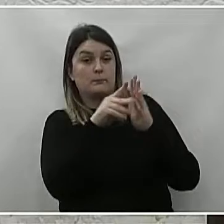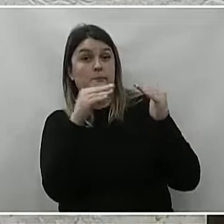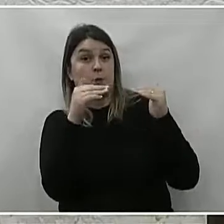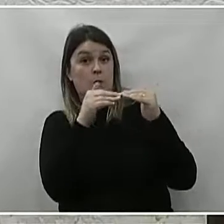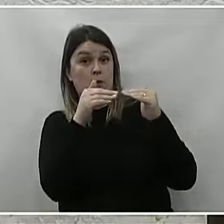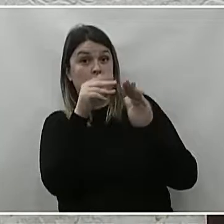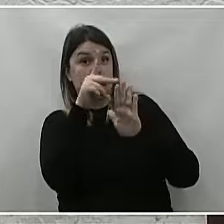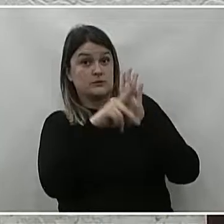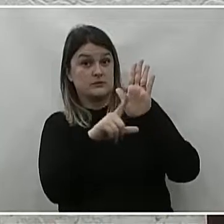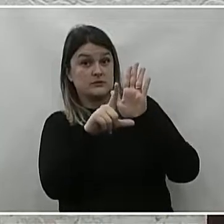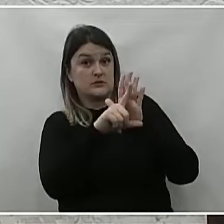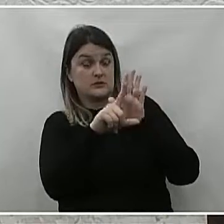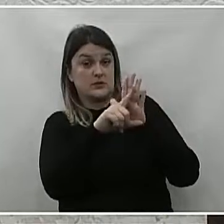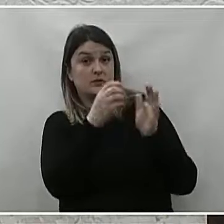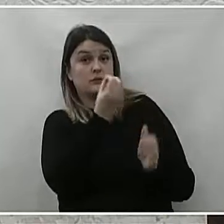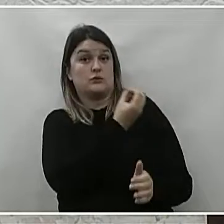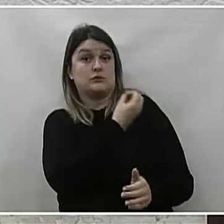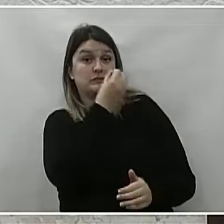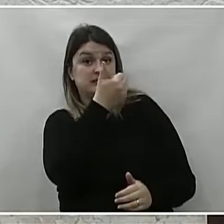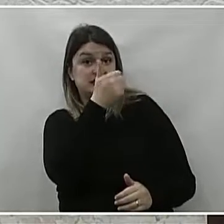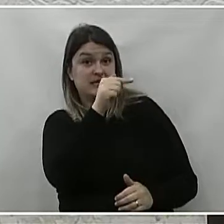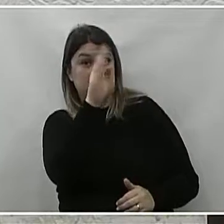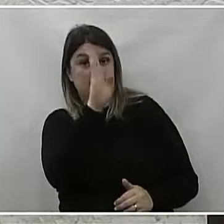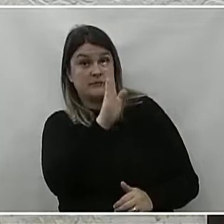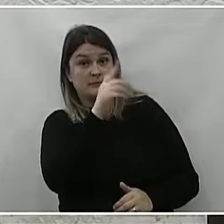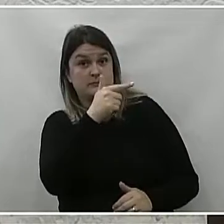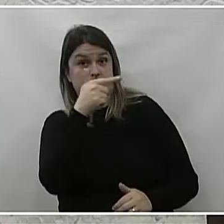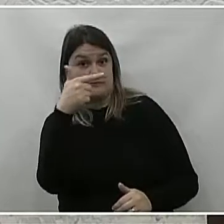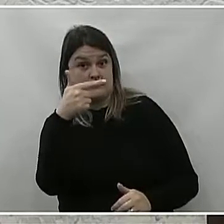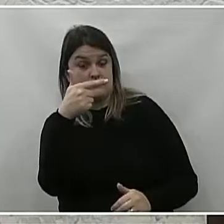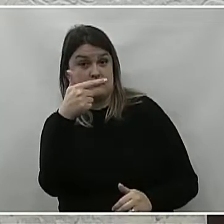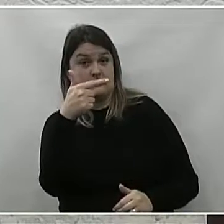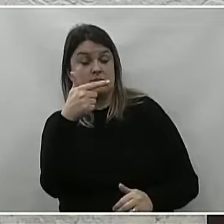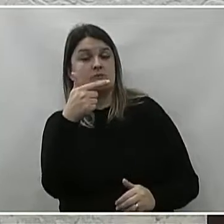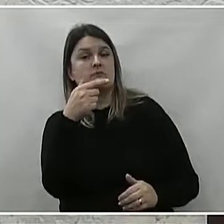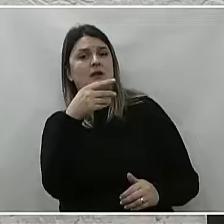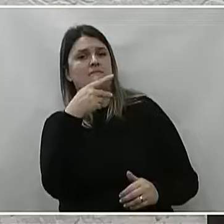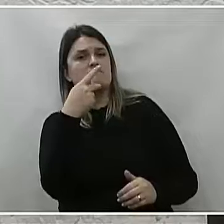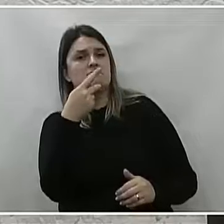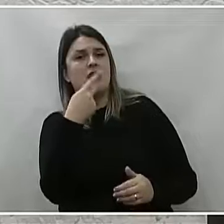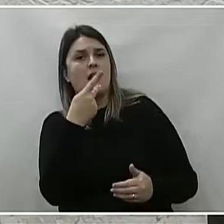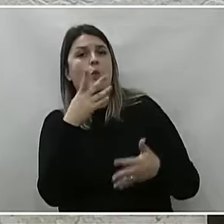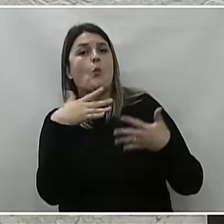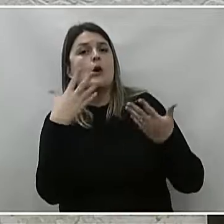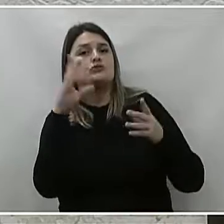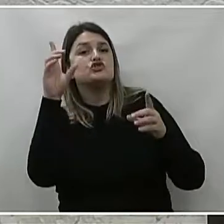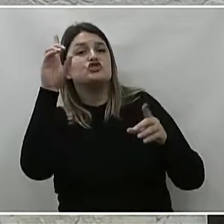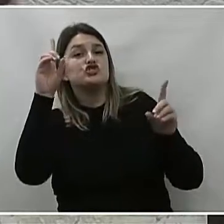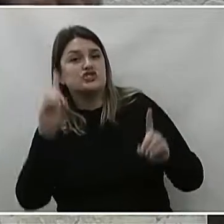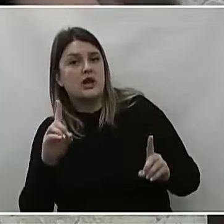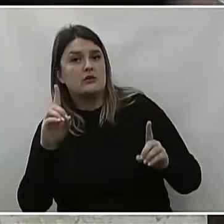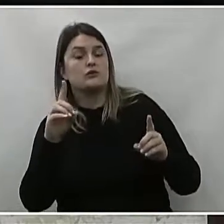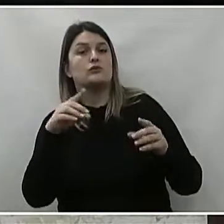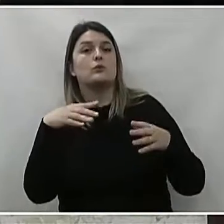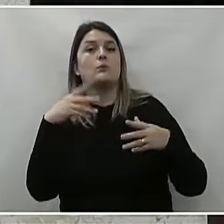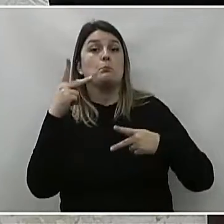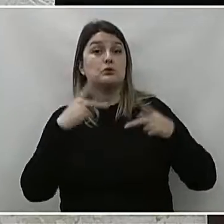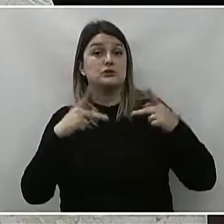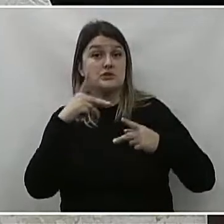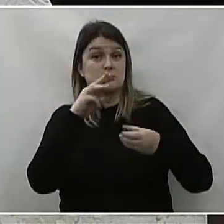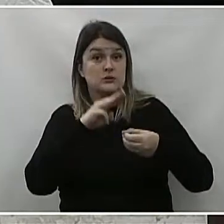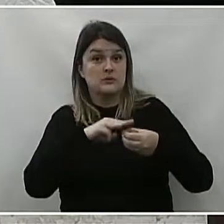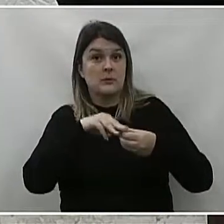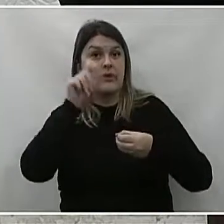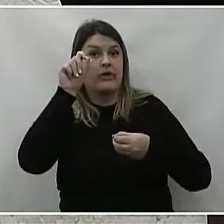Favorável ao Projeto de Lei Ordinária, de número 17 de 2022. Estabelece direitos e consolida a política municipal